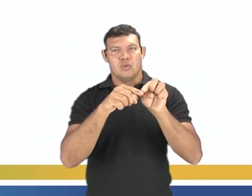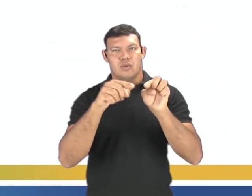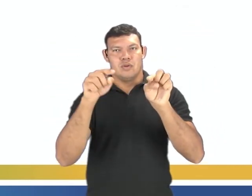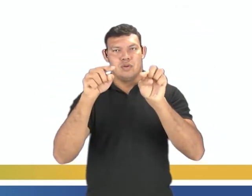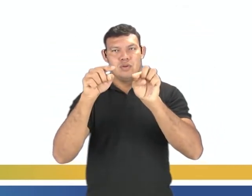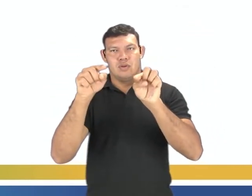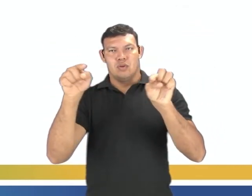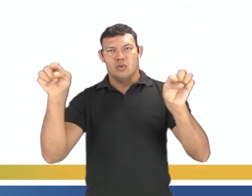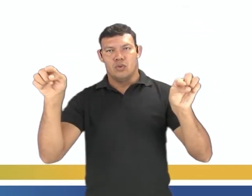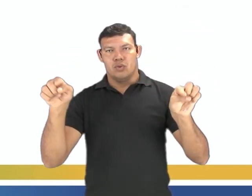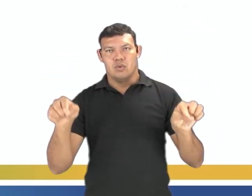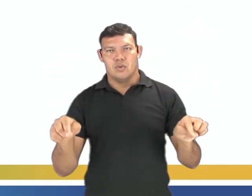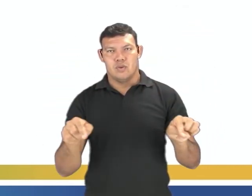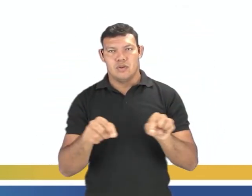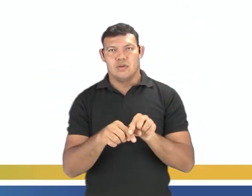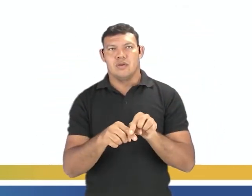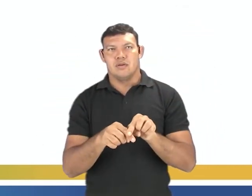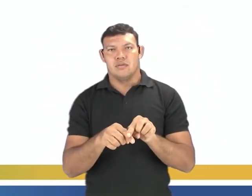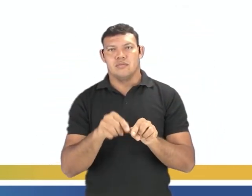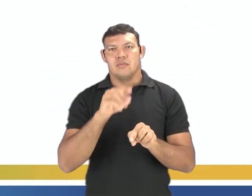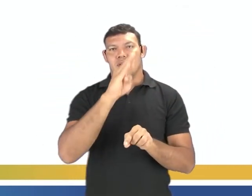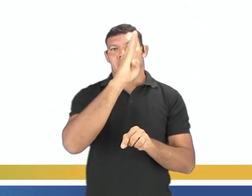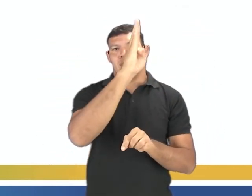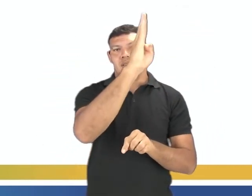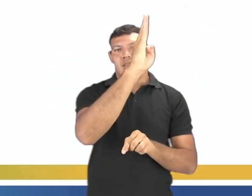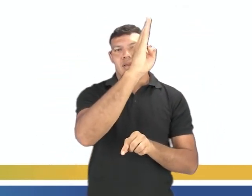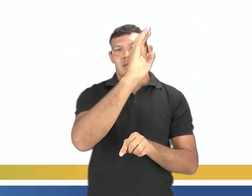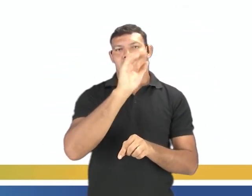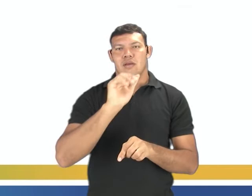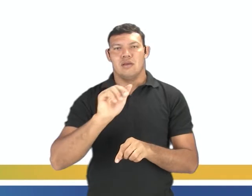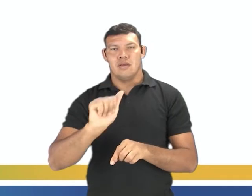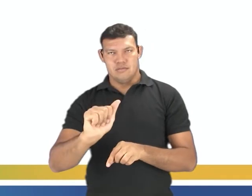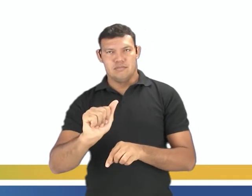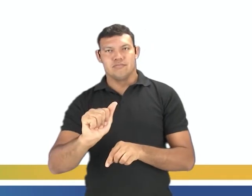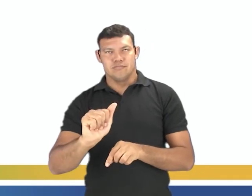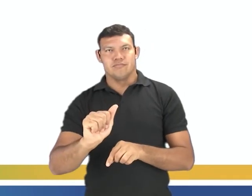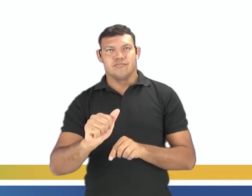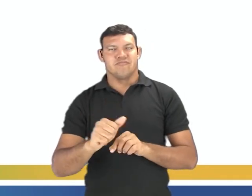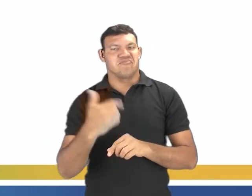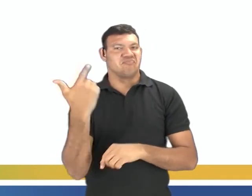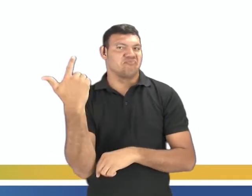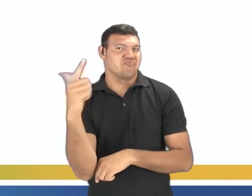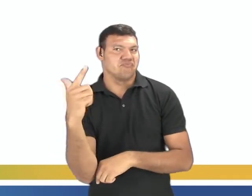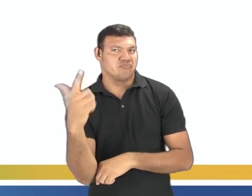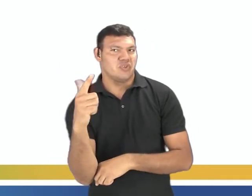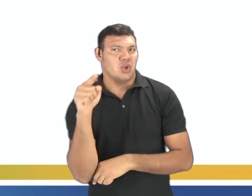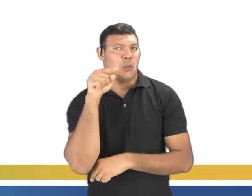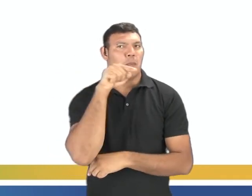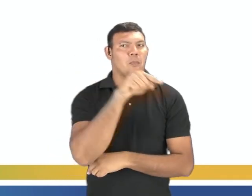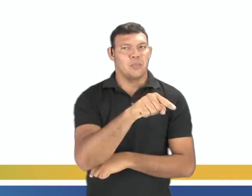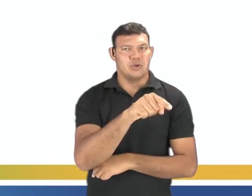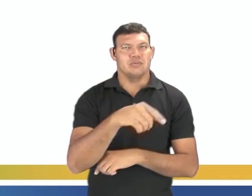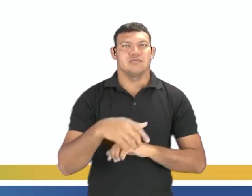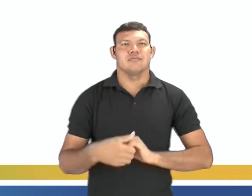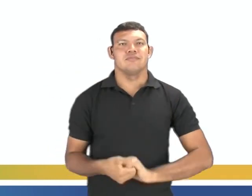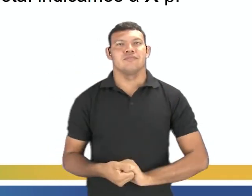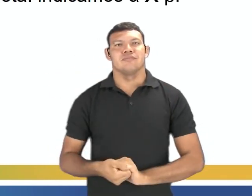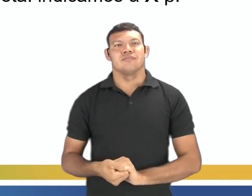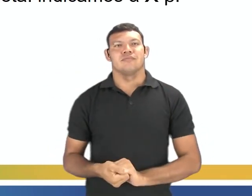em cima, e não vai existir nem ponto e nem reta comum entre elas.